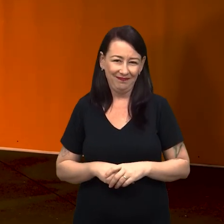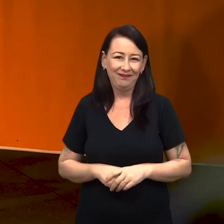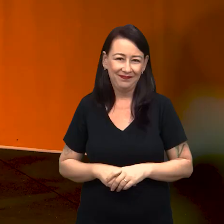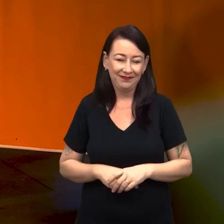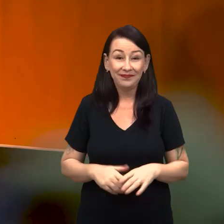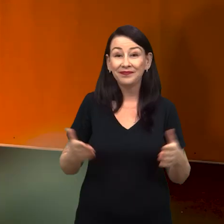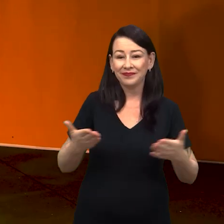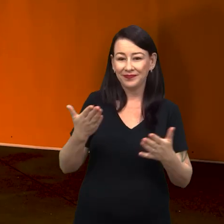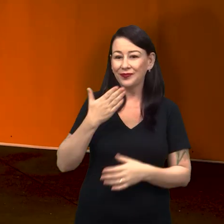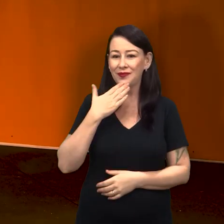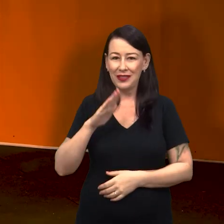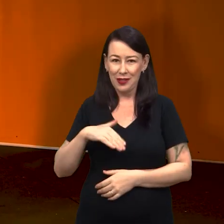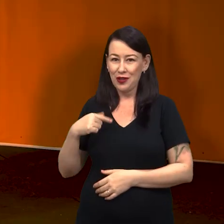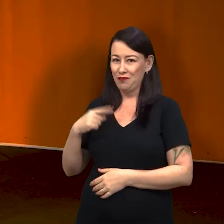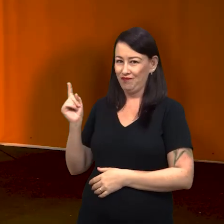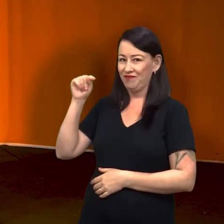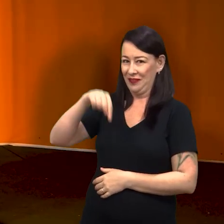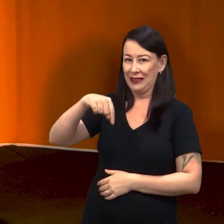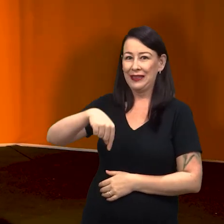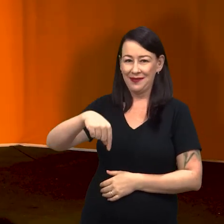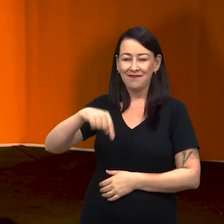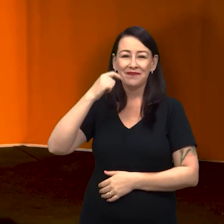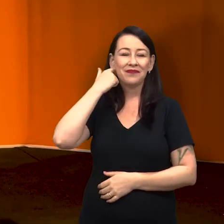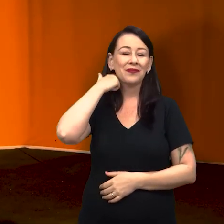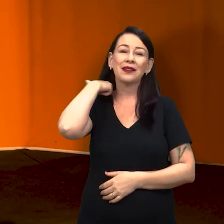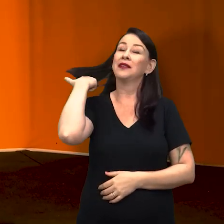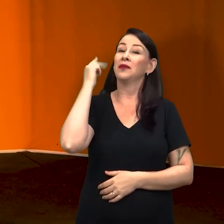tarde e estava tendo a abertura da